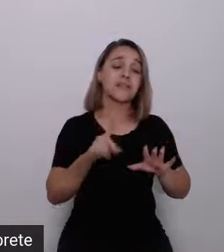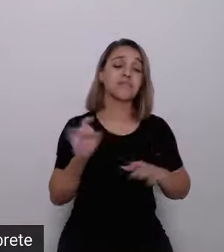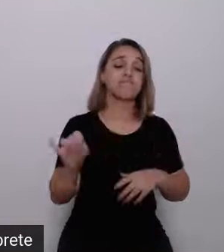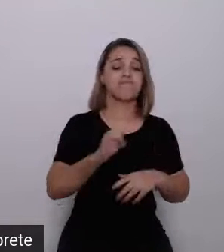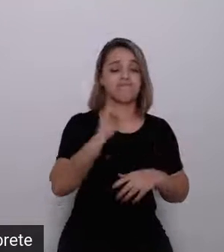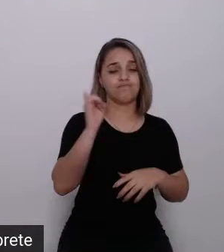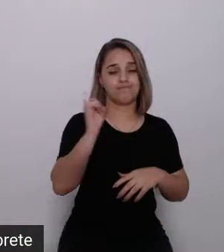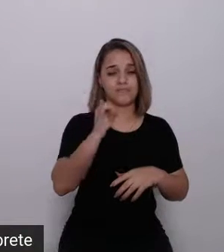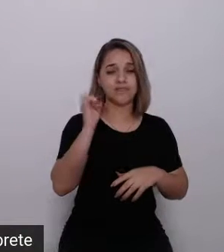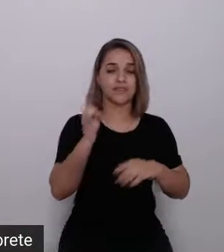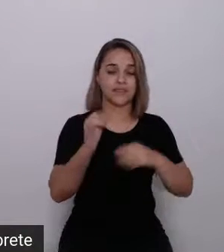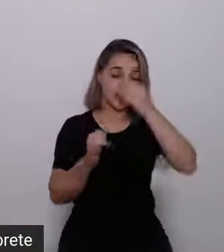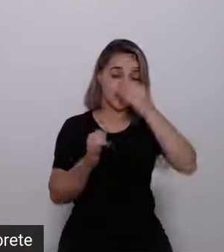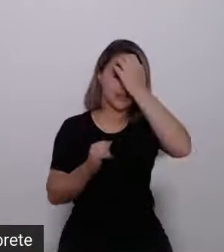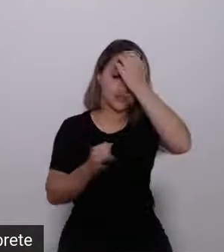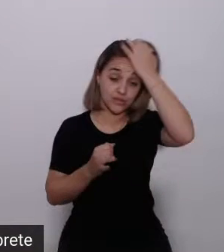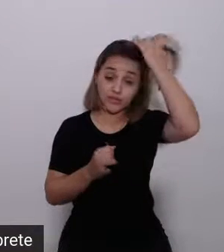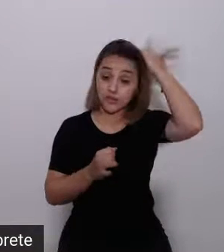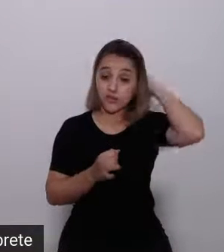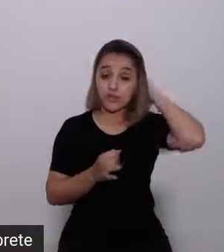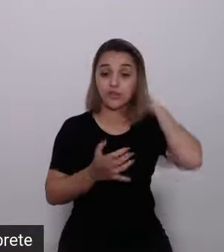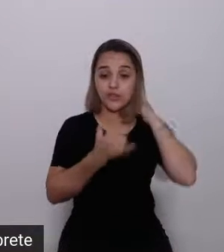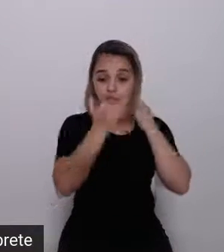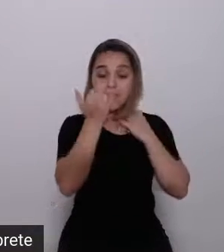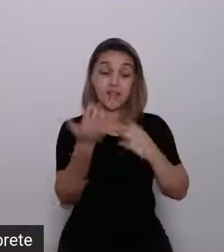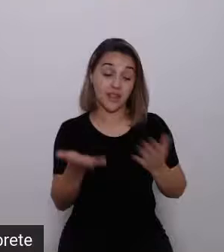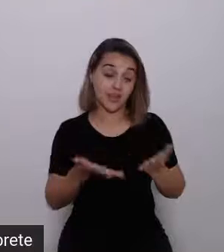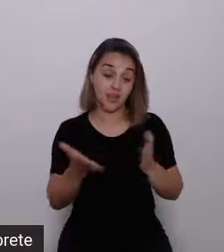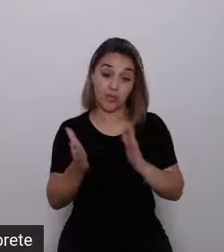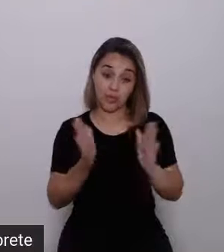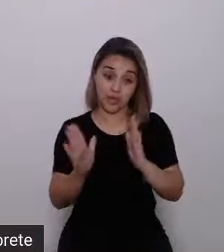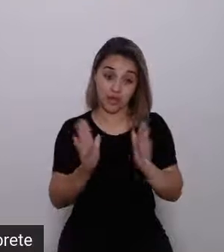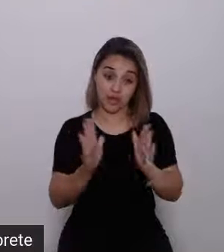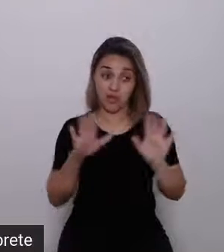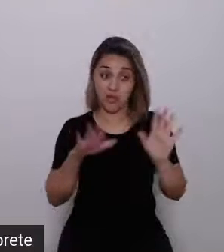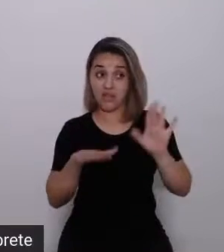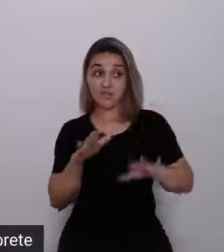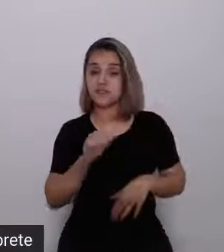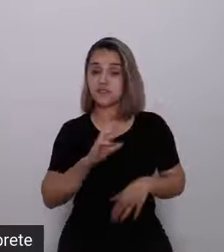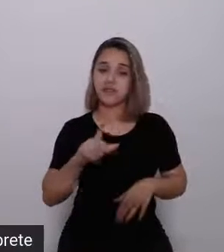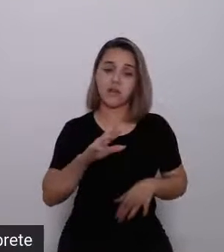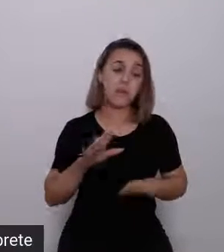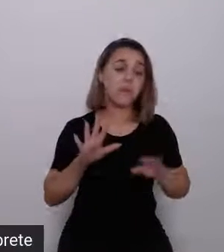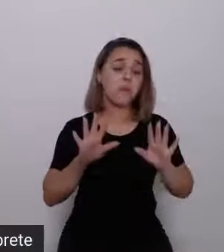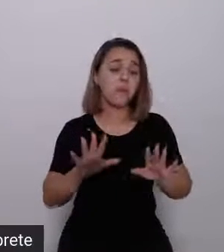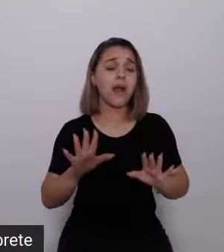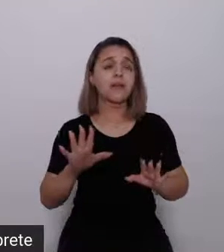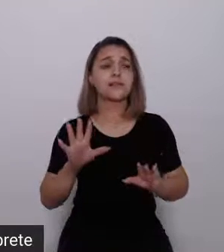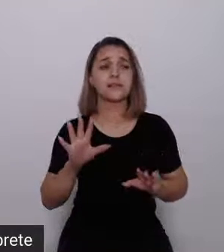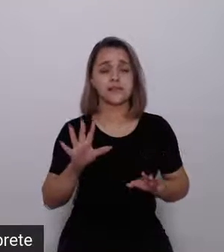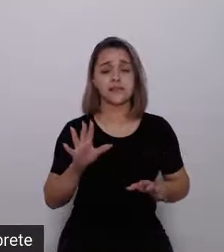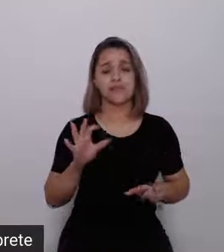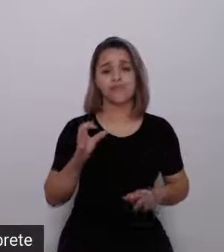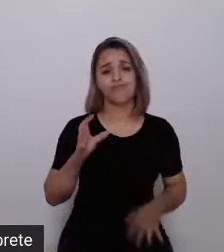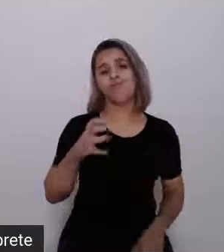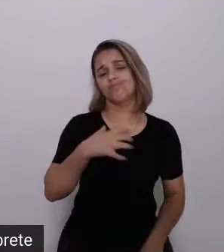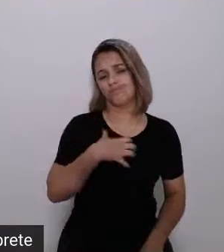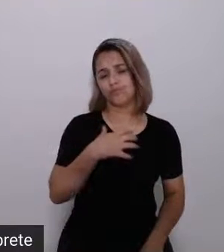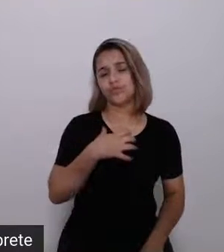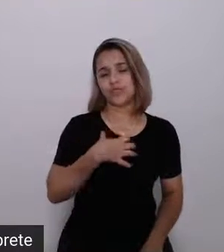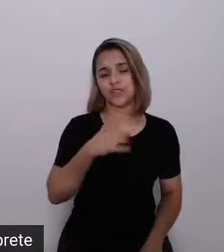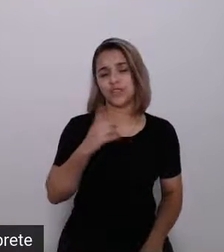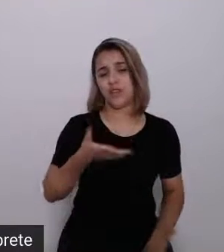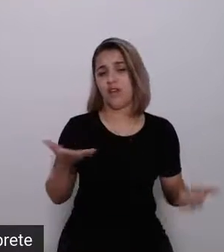etapa. Talvez não, aquelas coisas assim. Porque, de certa forma, esse nosso modernismo